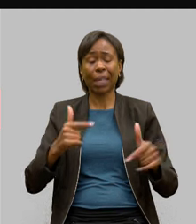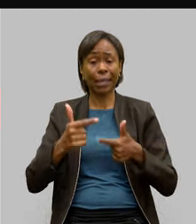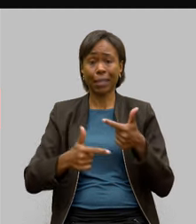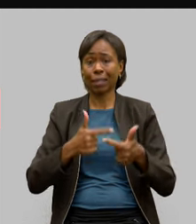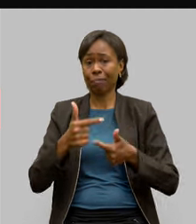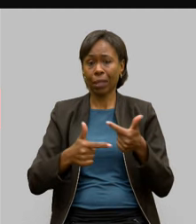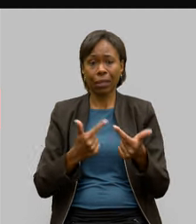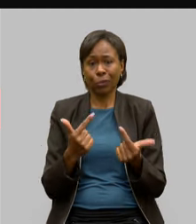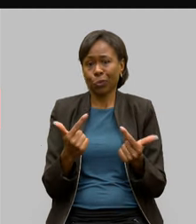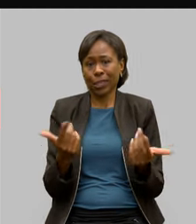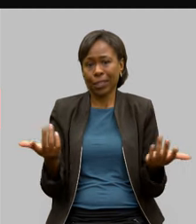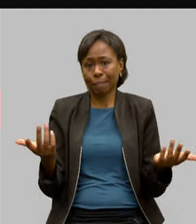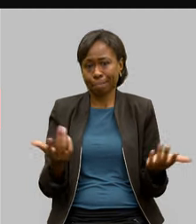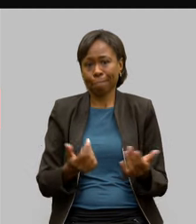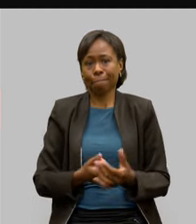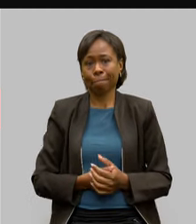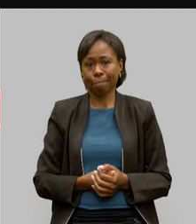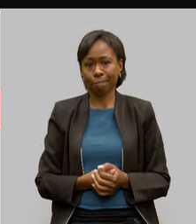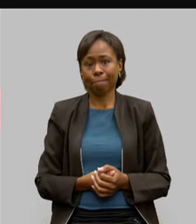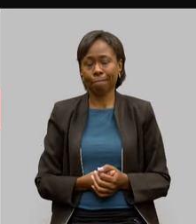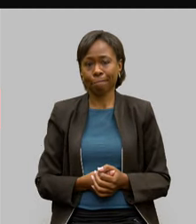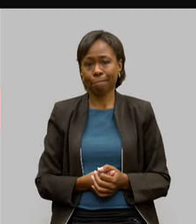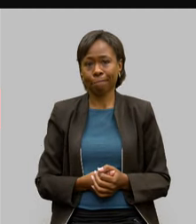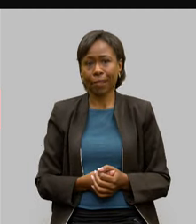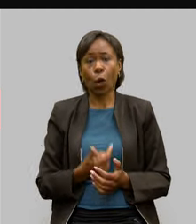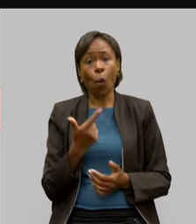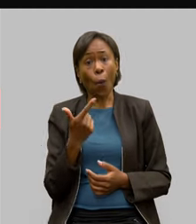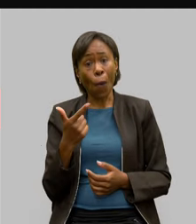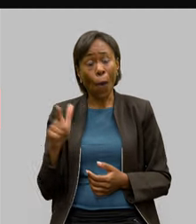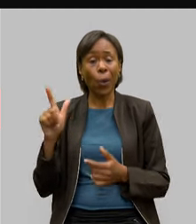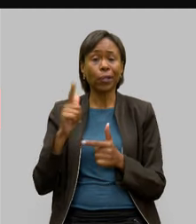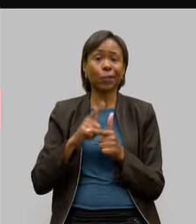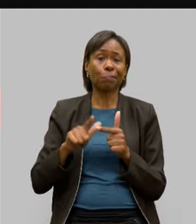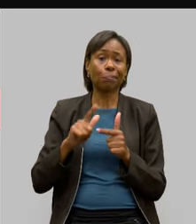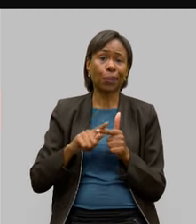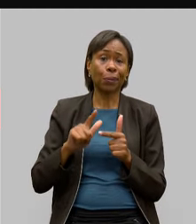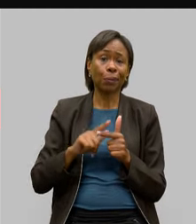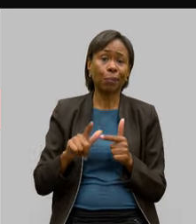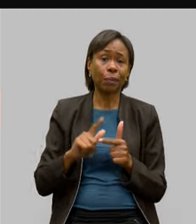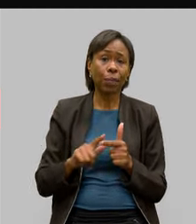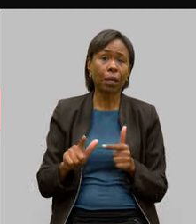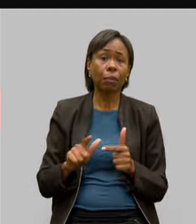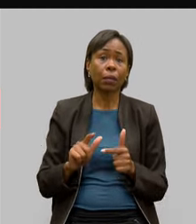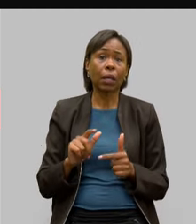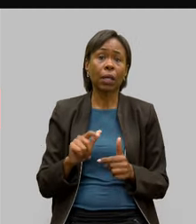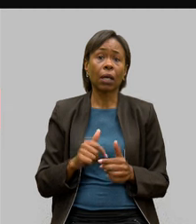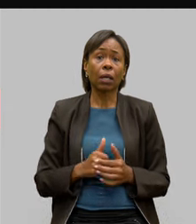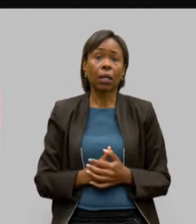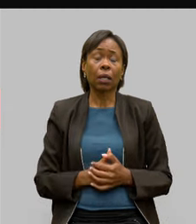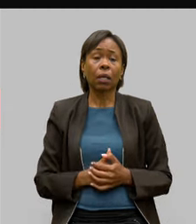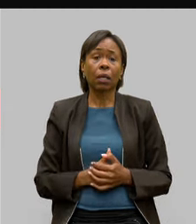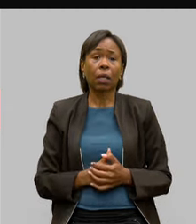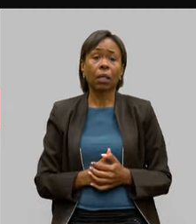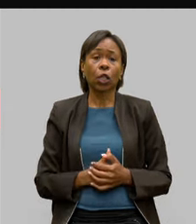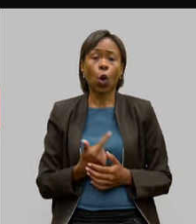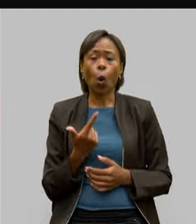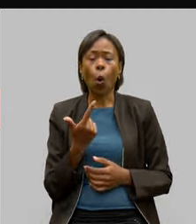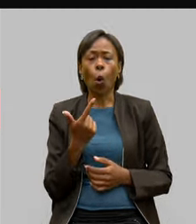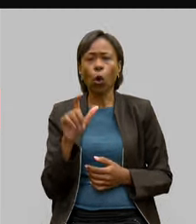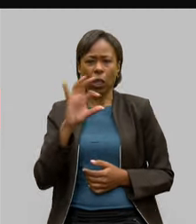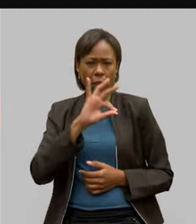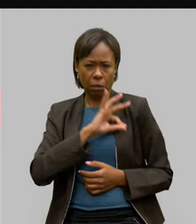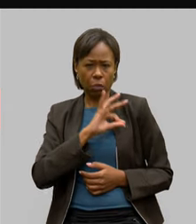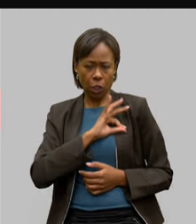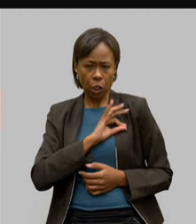laboratório e outro problema também Dr Leonardo piil né Ele saiu daqui dessa Regional entrou um outro delegado que não